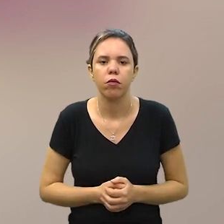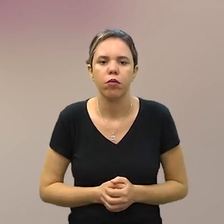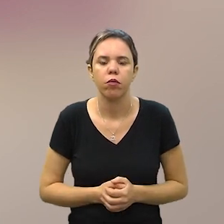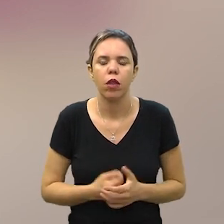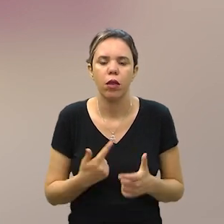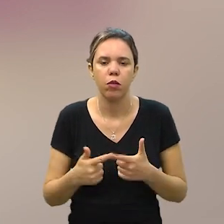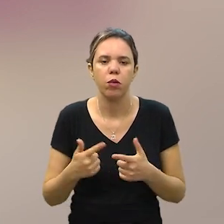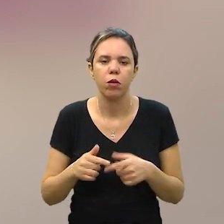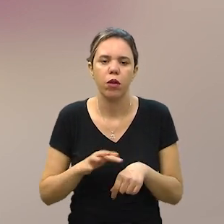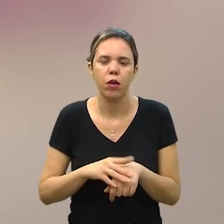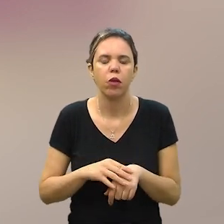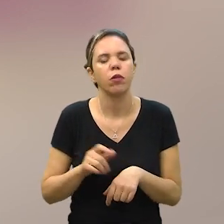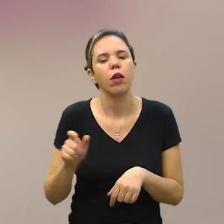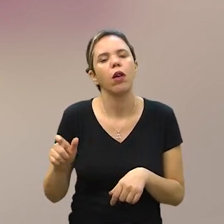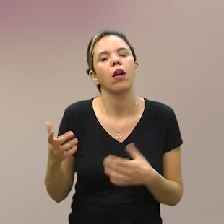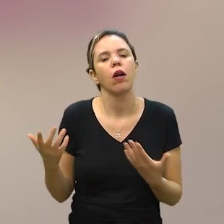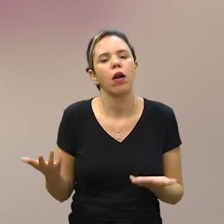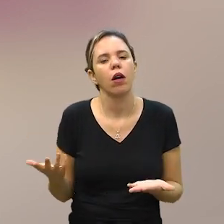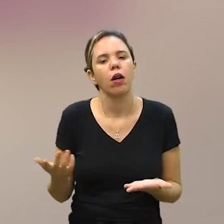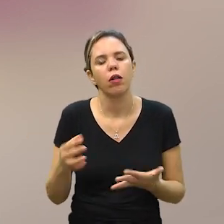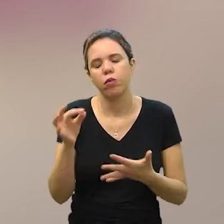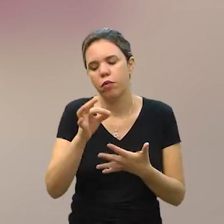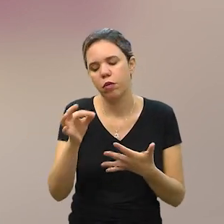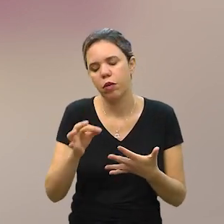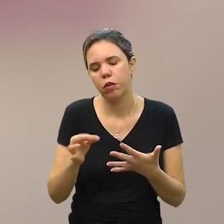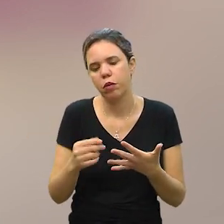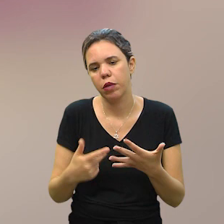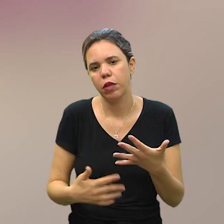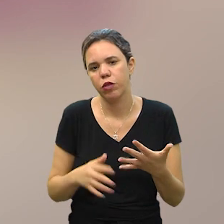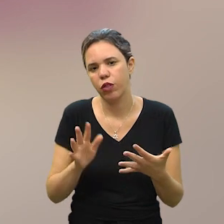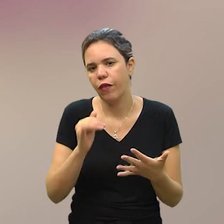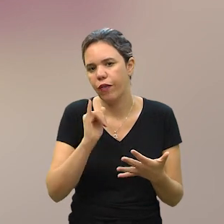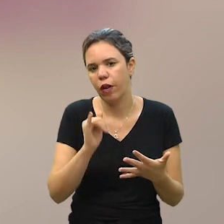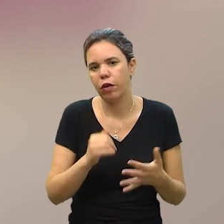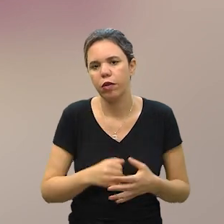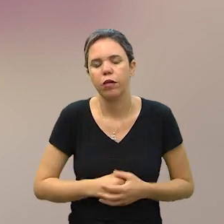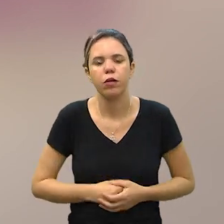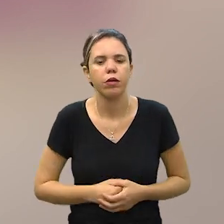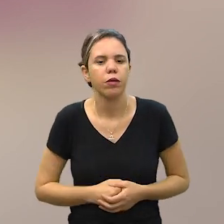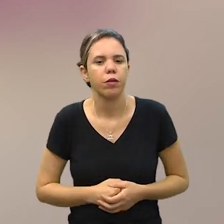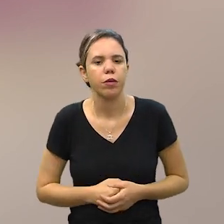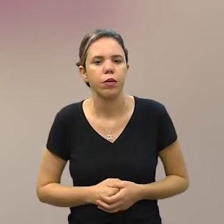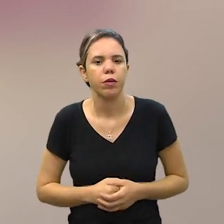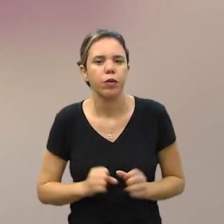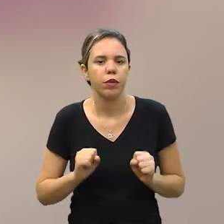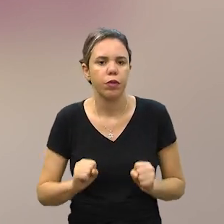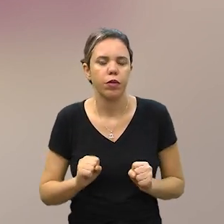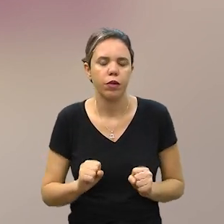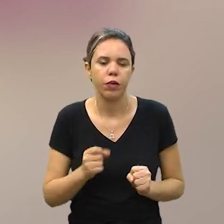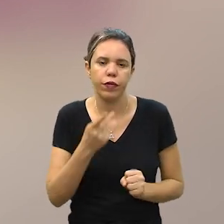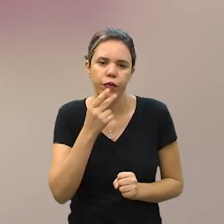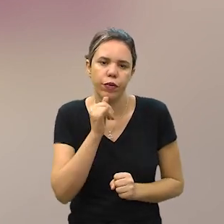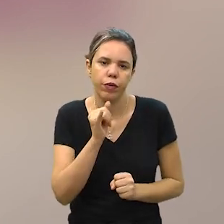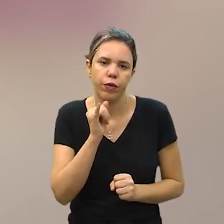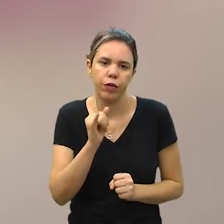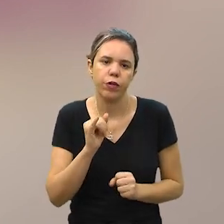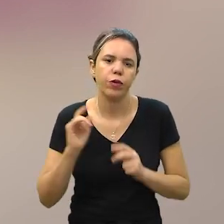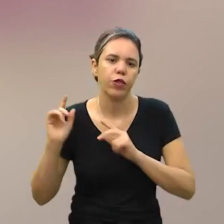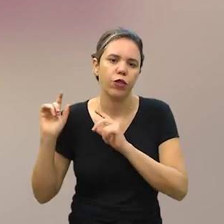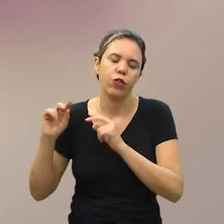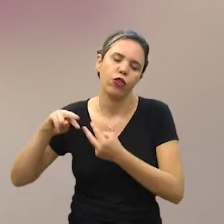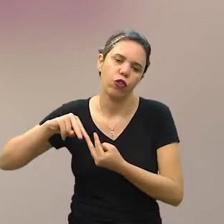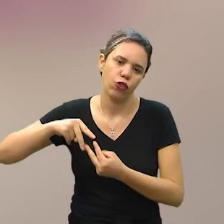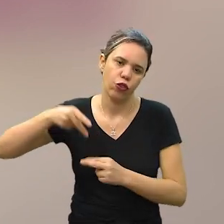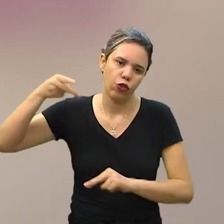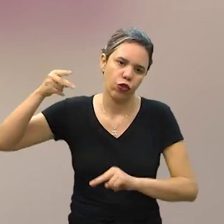a esquizofrenia, ela vem de N fatores, como eu já havia dito, né? Pode ser até uma questão